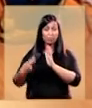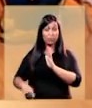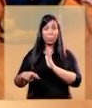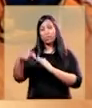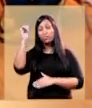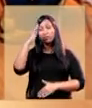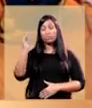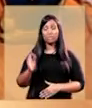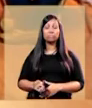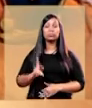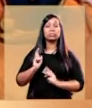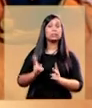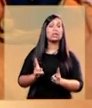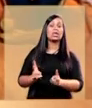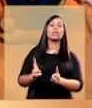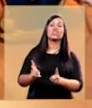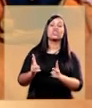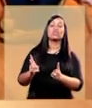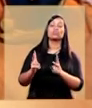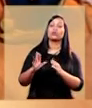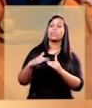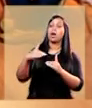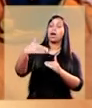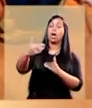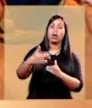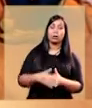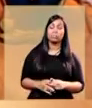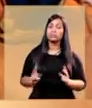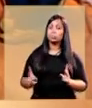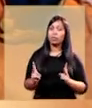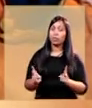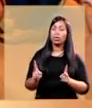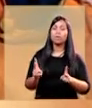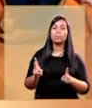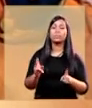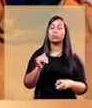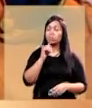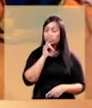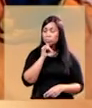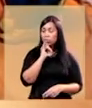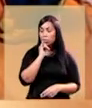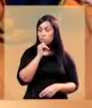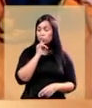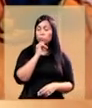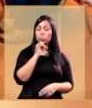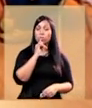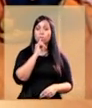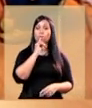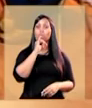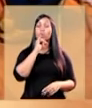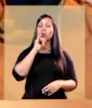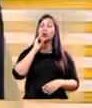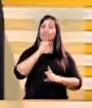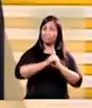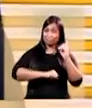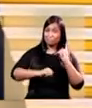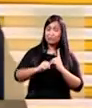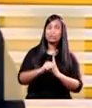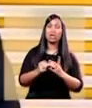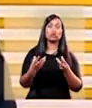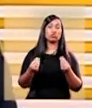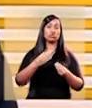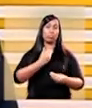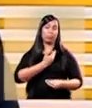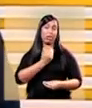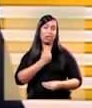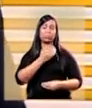aqui no Brasil, eu acho que sempre foram muito à frente do seu tempo. Elas sempre, por exemplo, a sociedade que tem